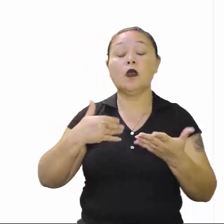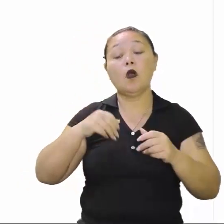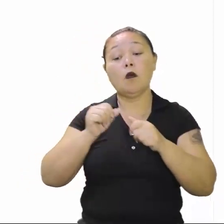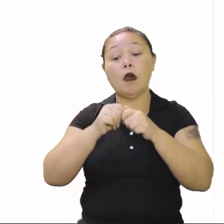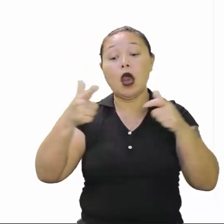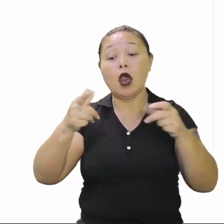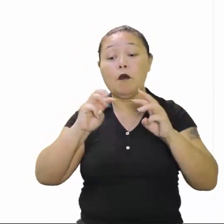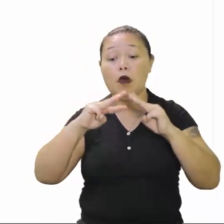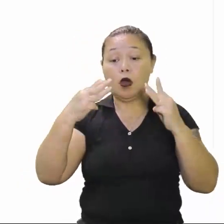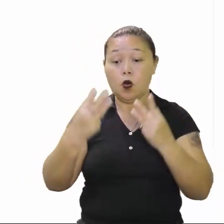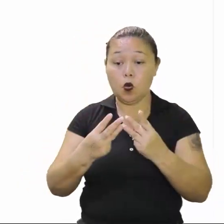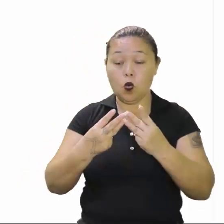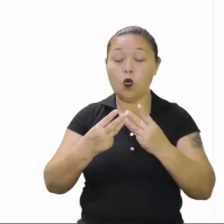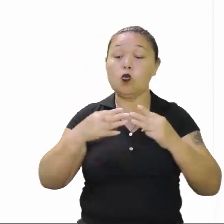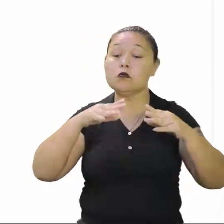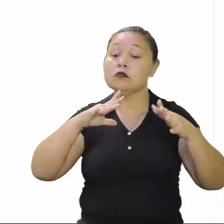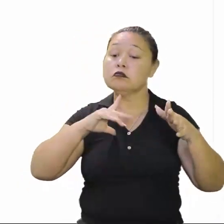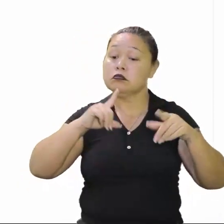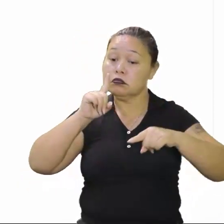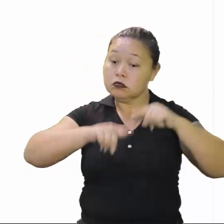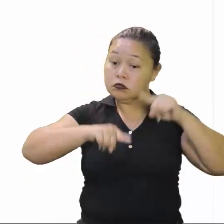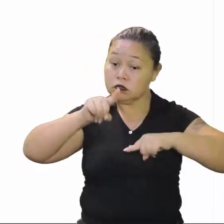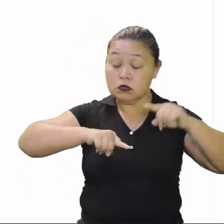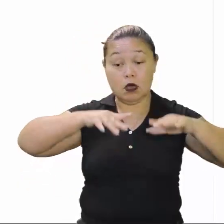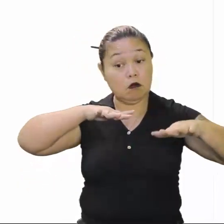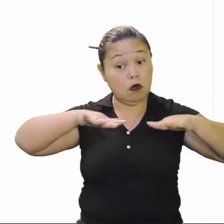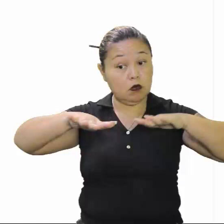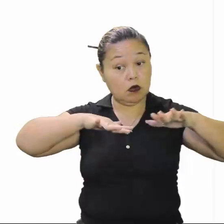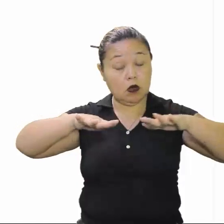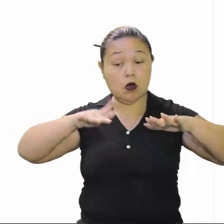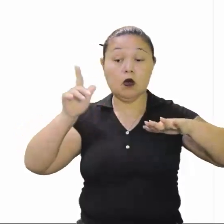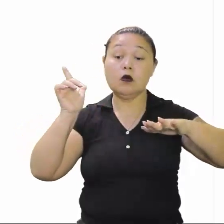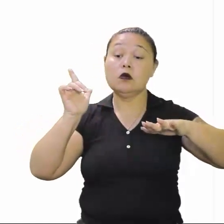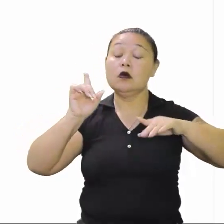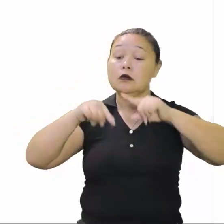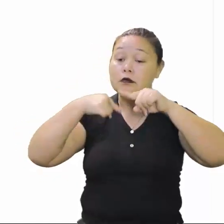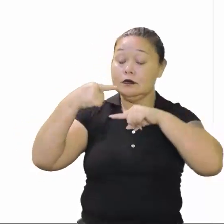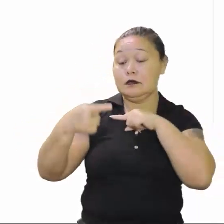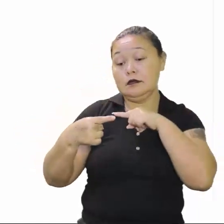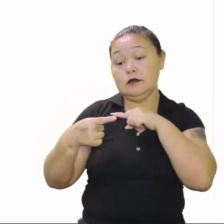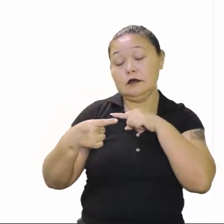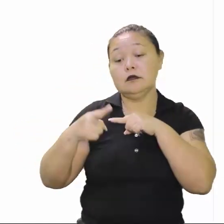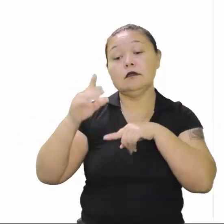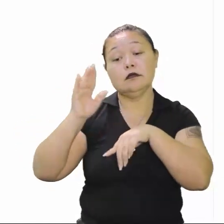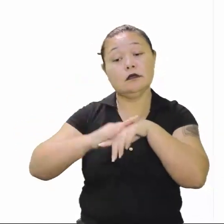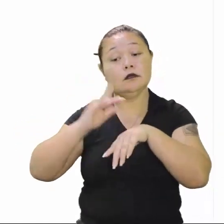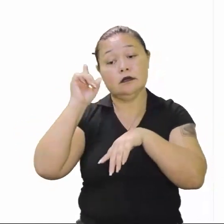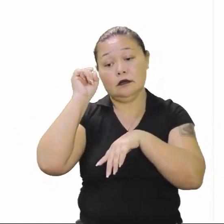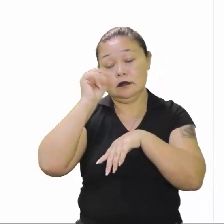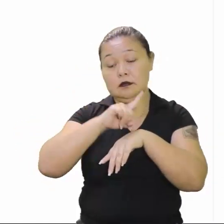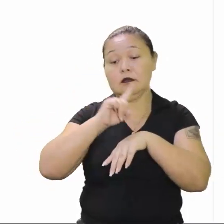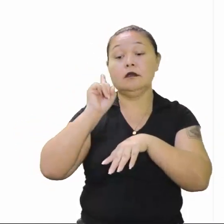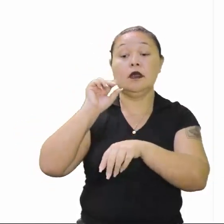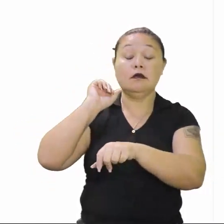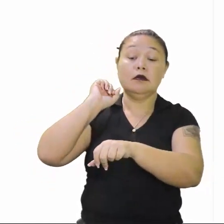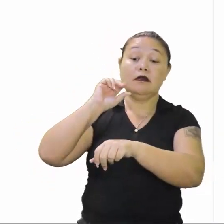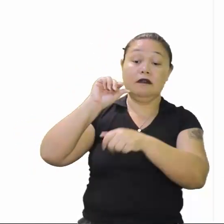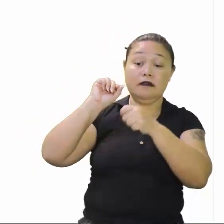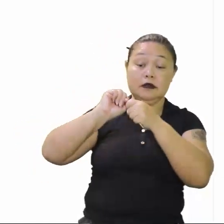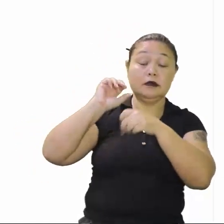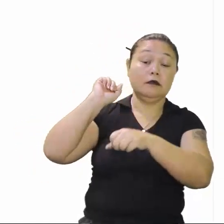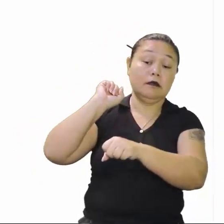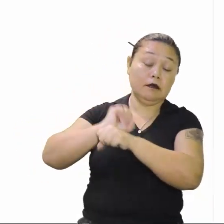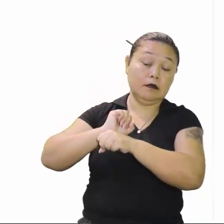a massa de um corpo que estiver em movimento, consequentemente, mais difícil de fazer parar, quer dizer, de